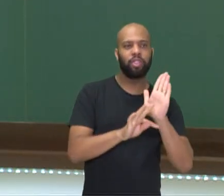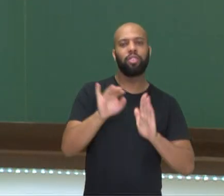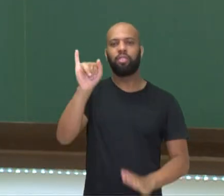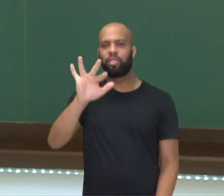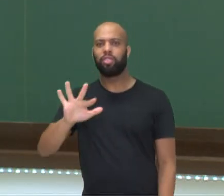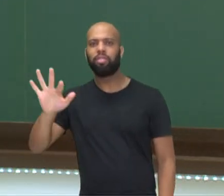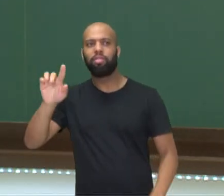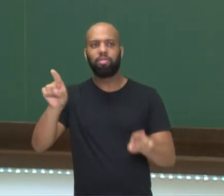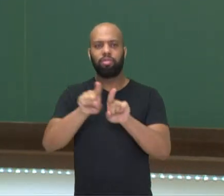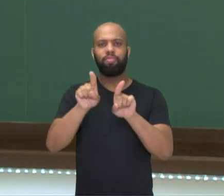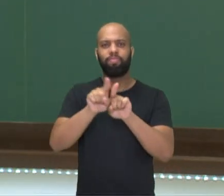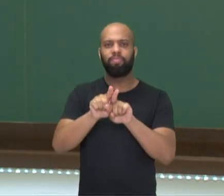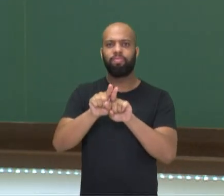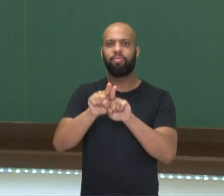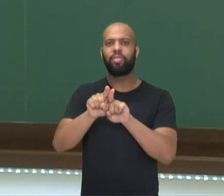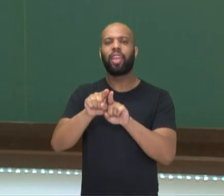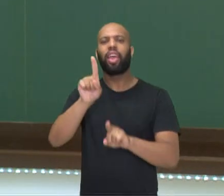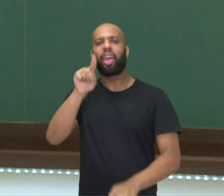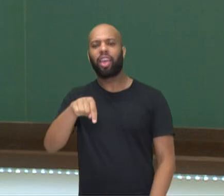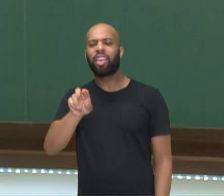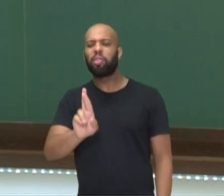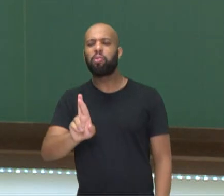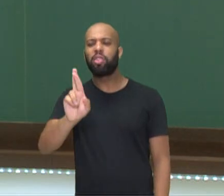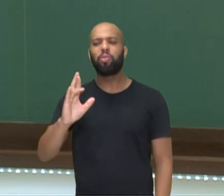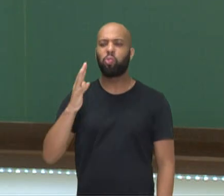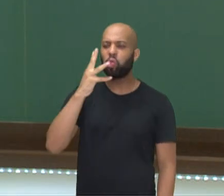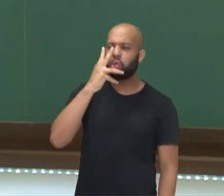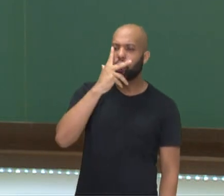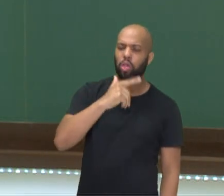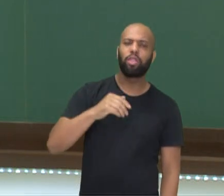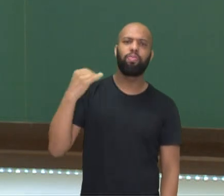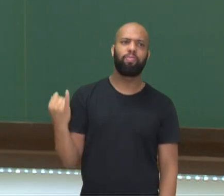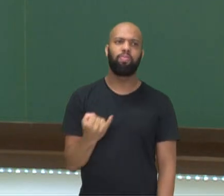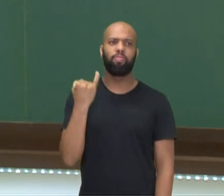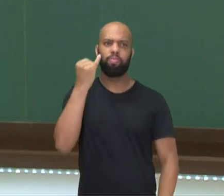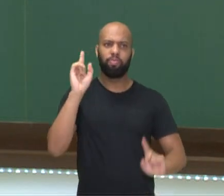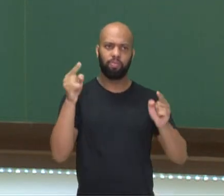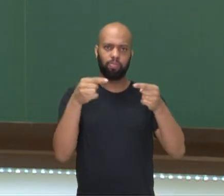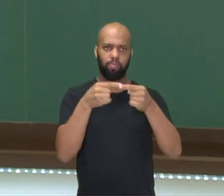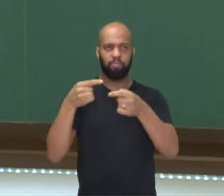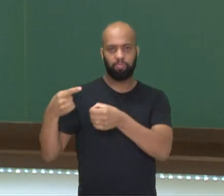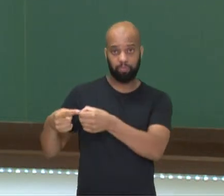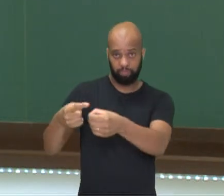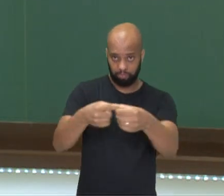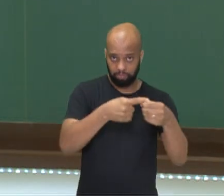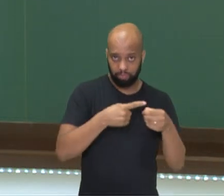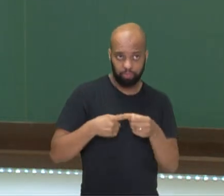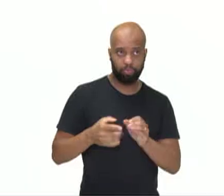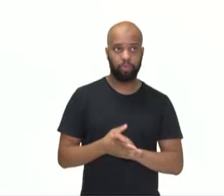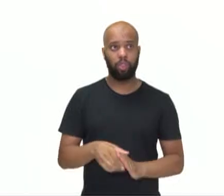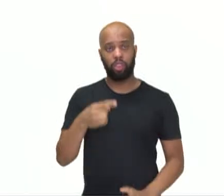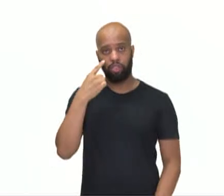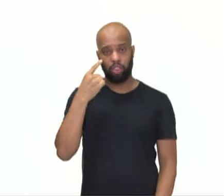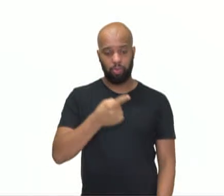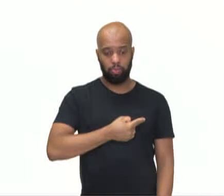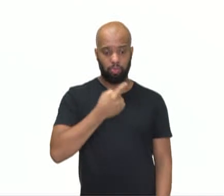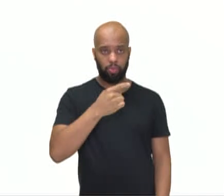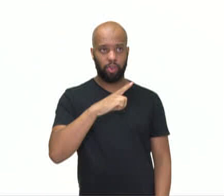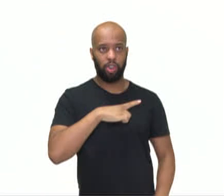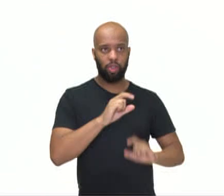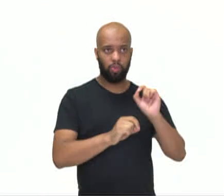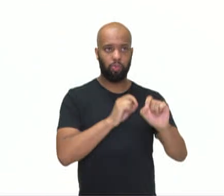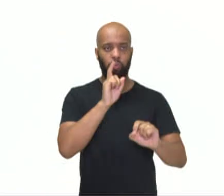que representam alguns pontos bonitos e importantes de acordo com cada cidade. Então, na primeira nós temos ali